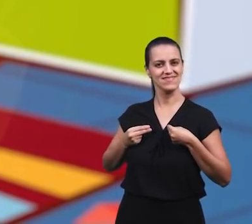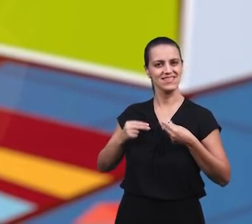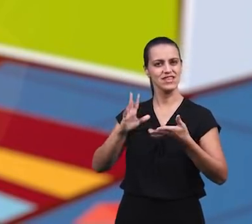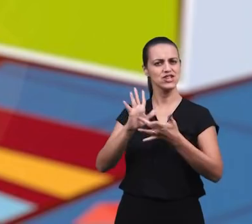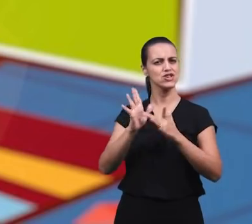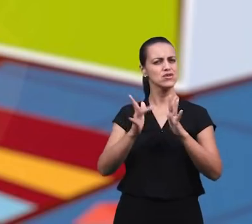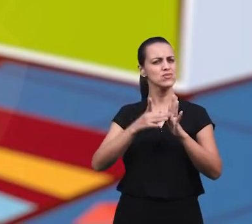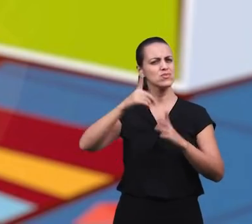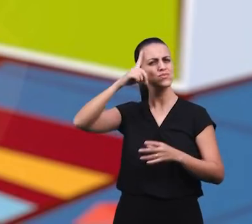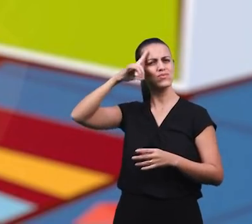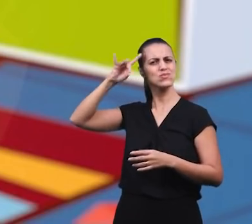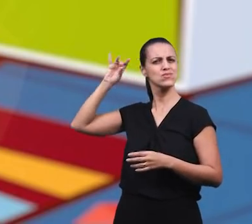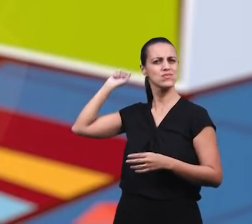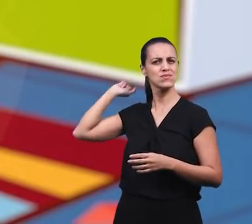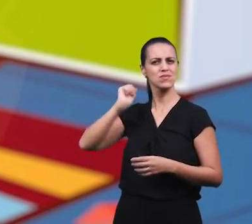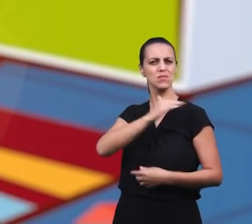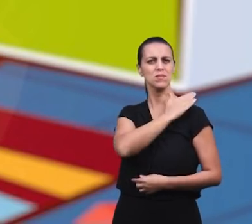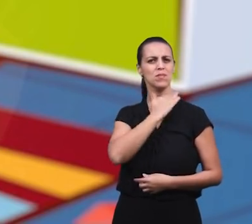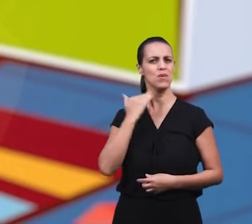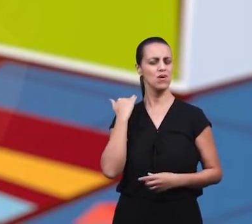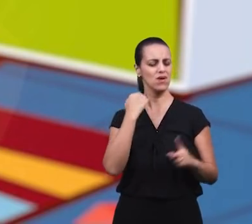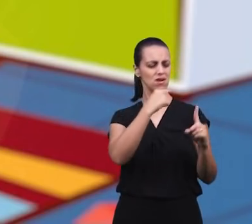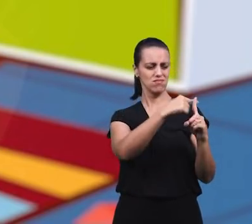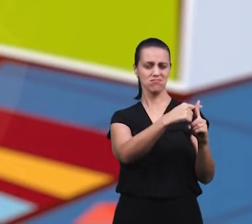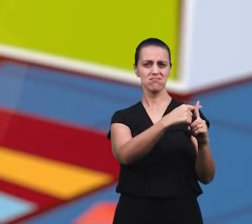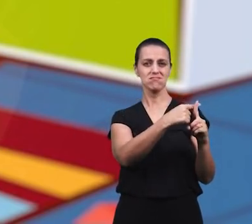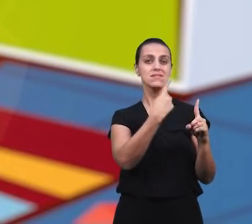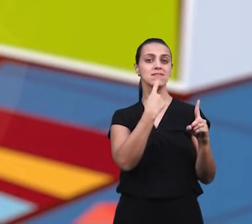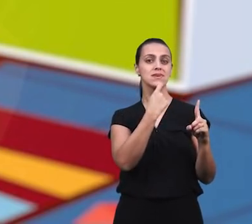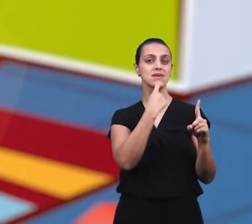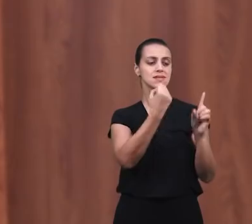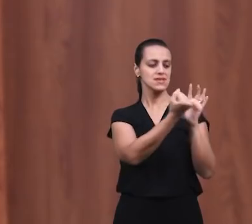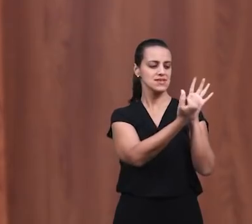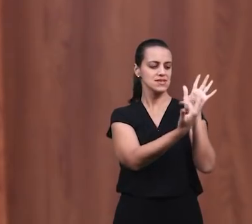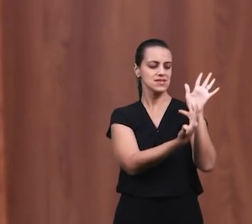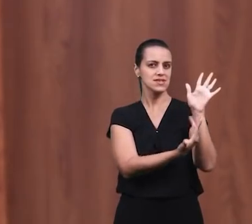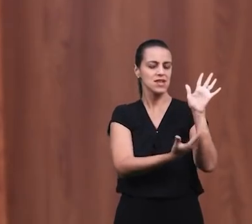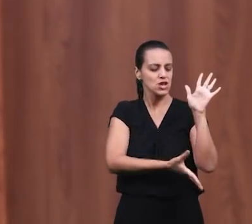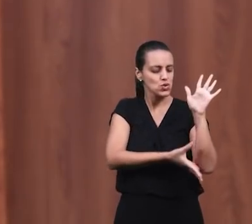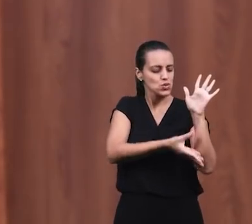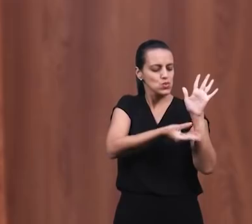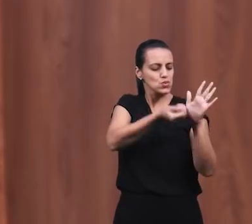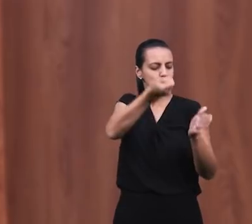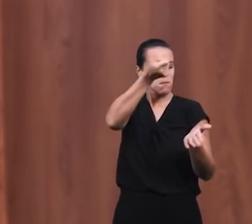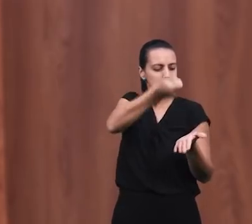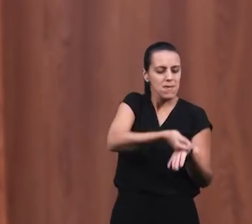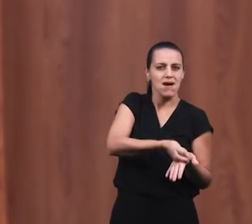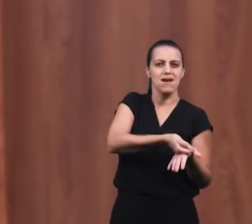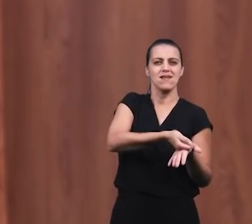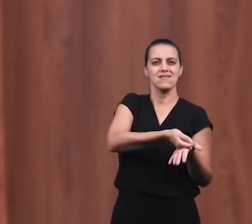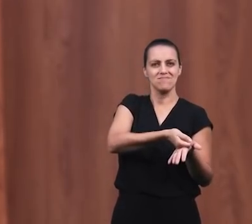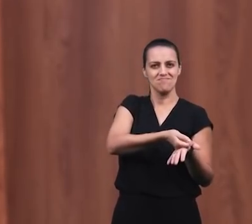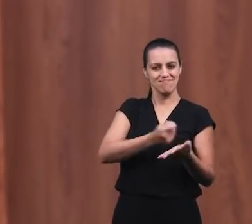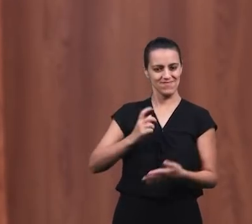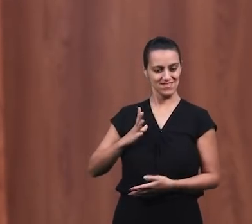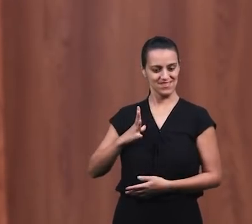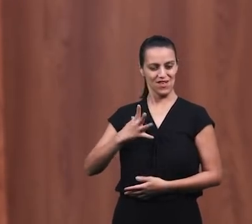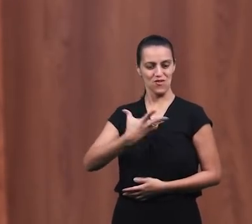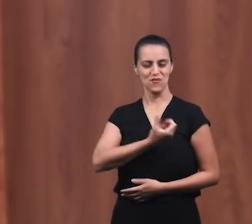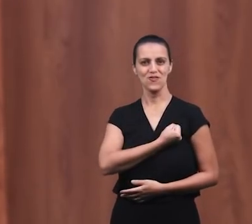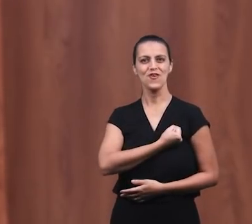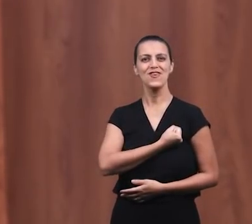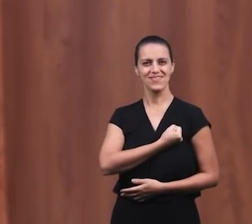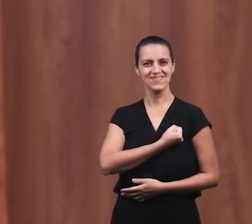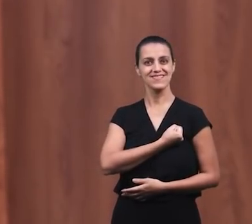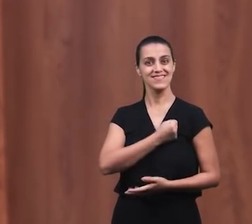cruz e, através do seu sangue, Ele nos comprou, Ele nos salvou. E esse maior presente